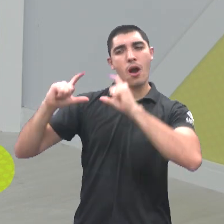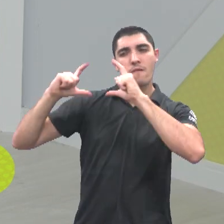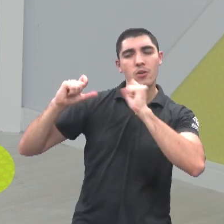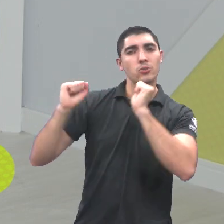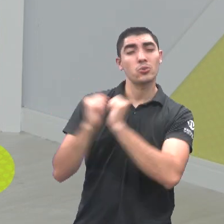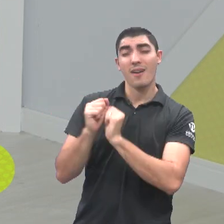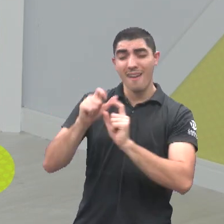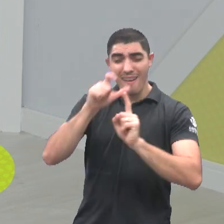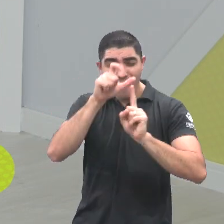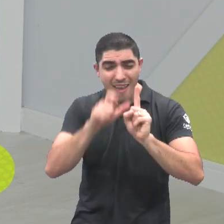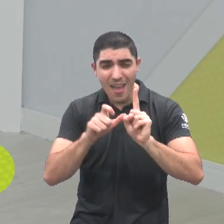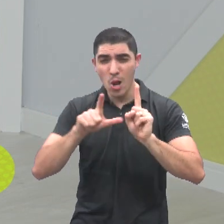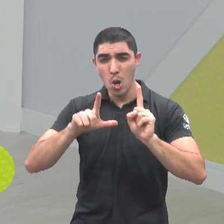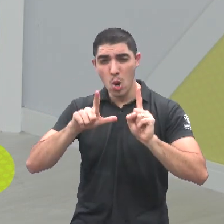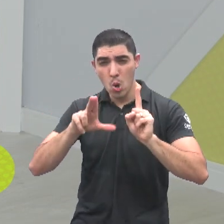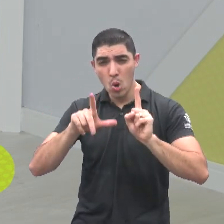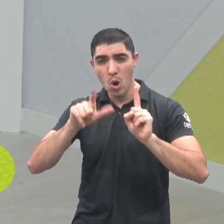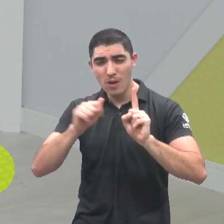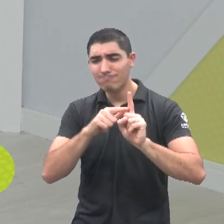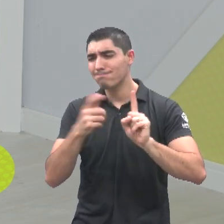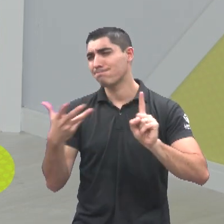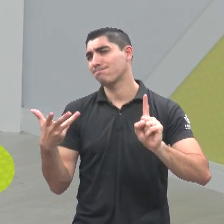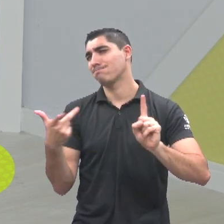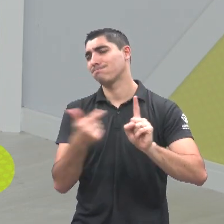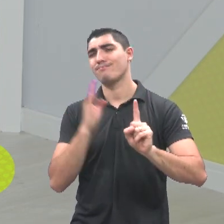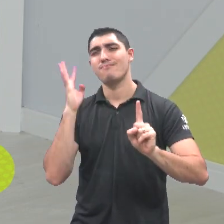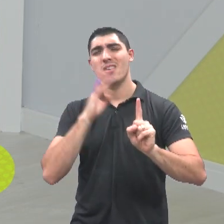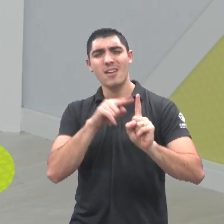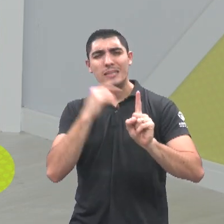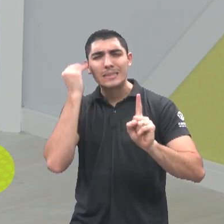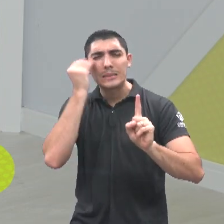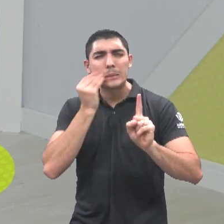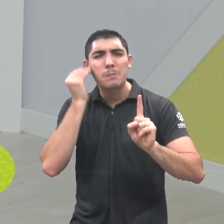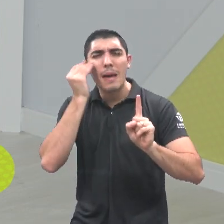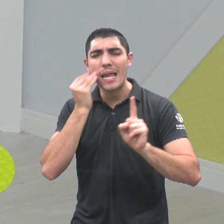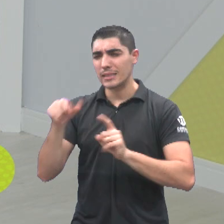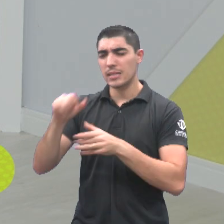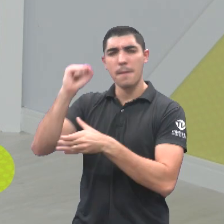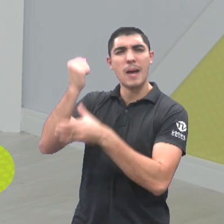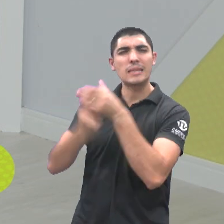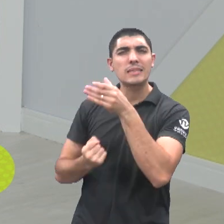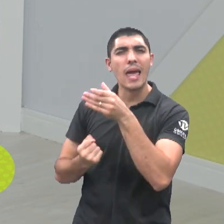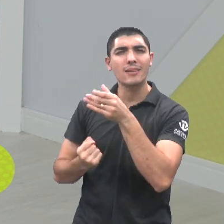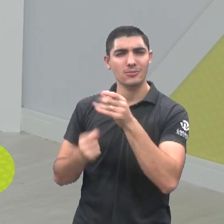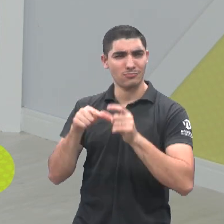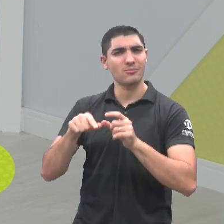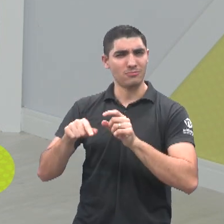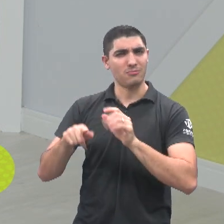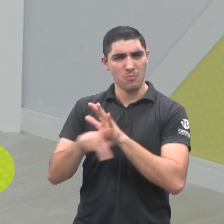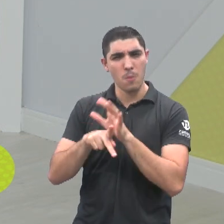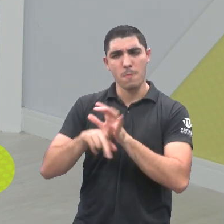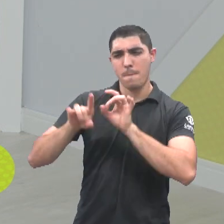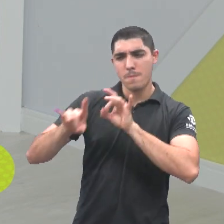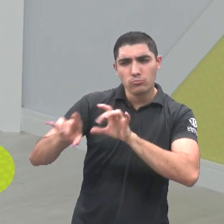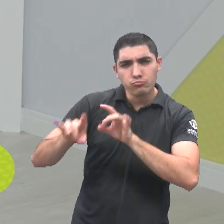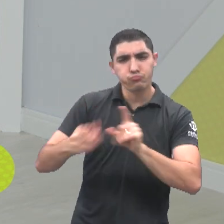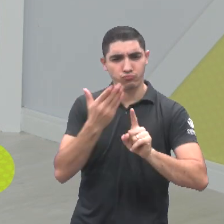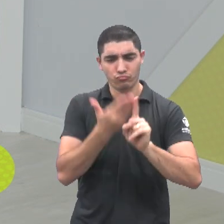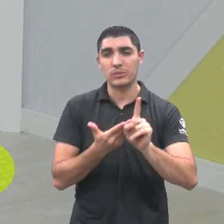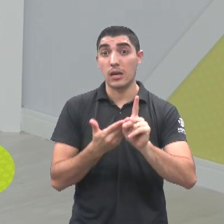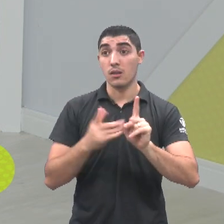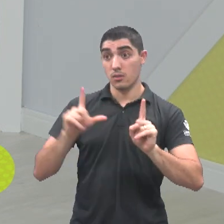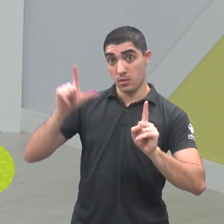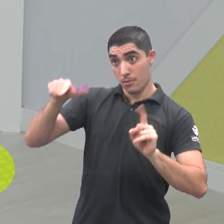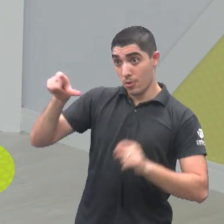gente boníssima, um conhecedor e muito do basquetebol. Vale a pena você conferir. Na quarta-feira, o Brunão vai trazer todos os detalhes